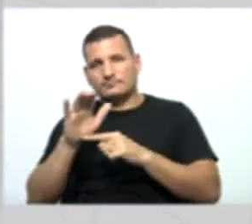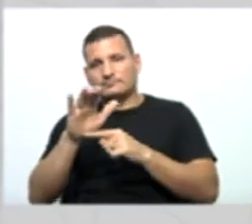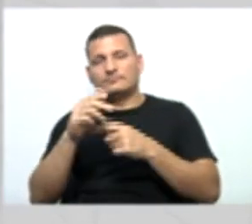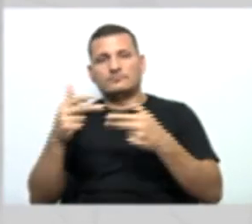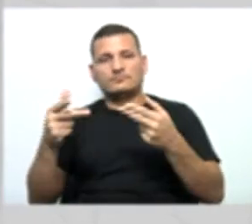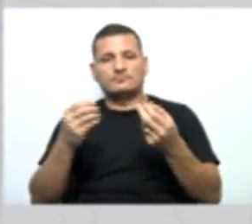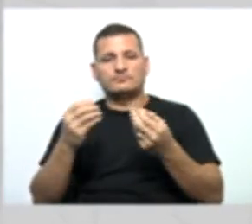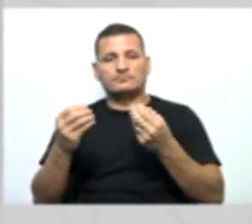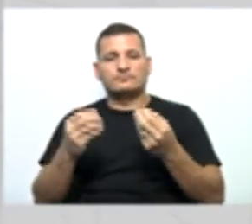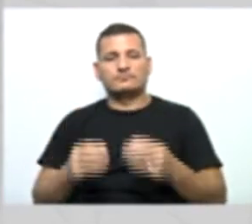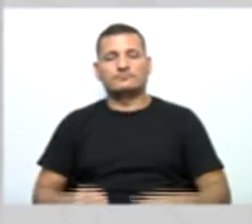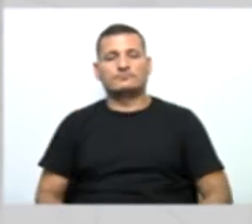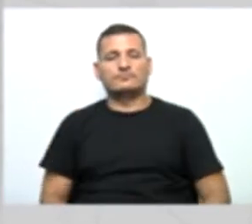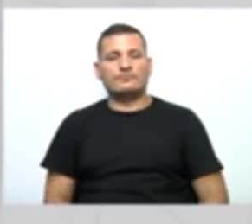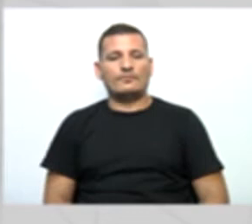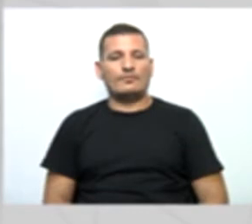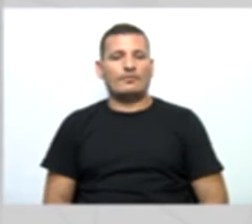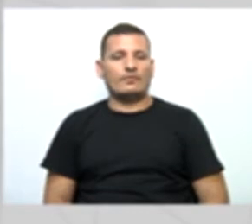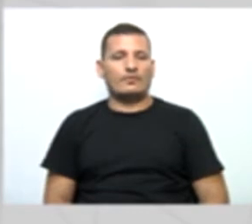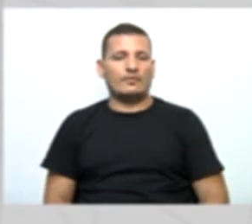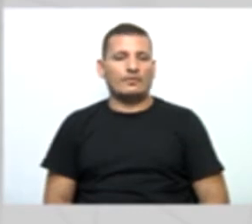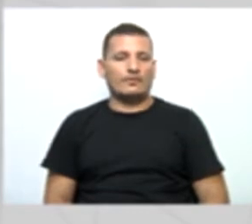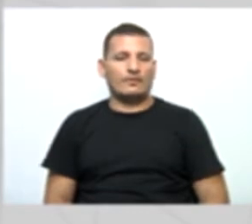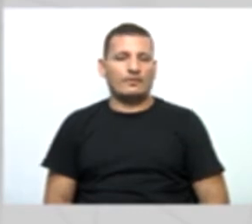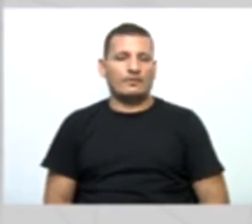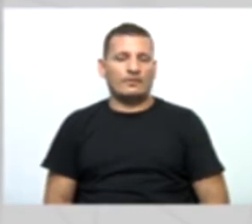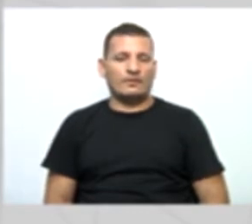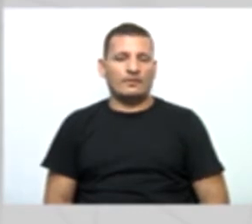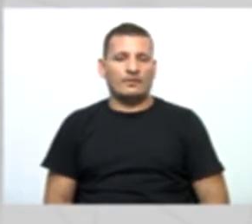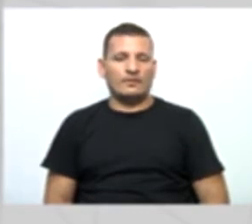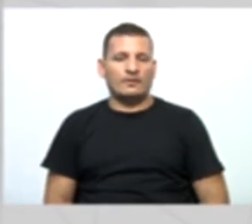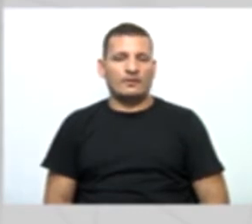características. Vou criar um quadro um pouquinho maior agora aqui.